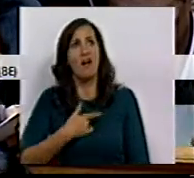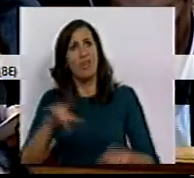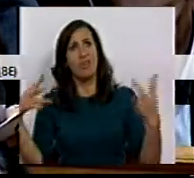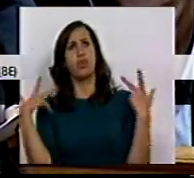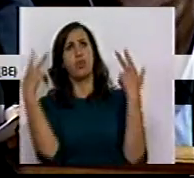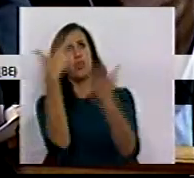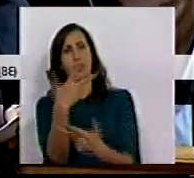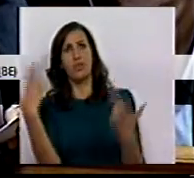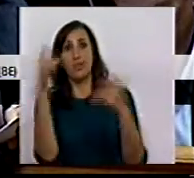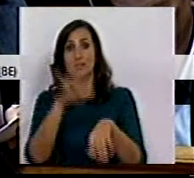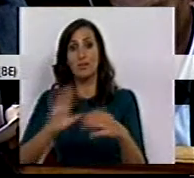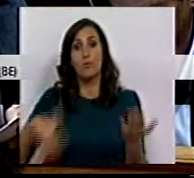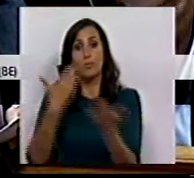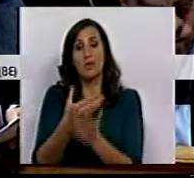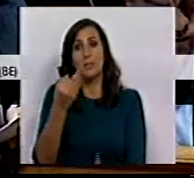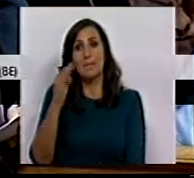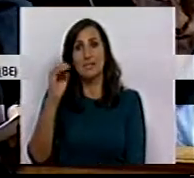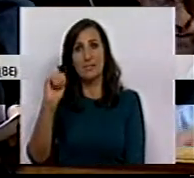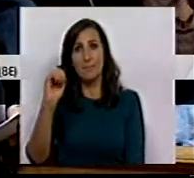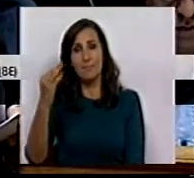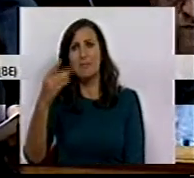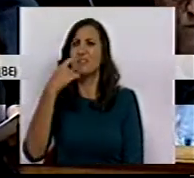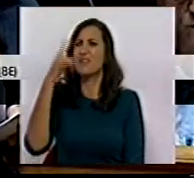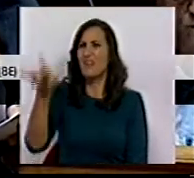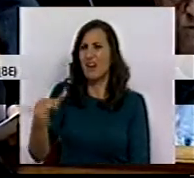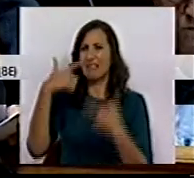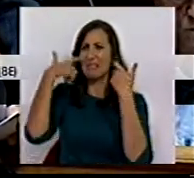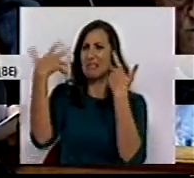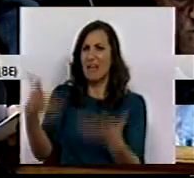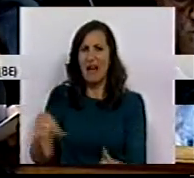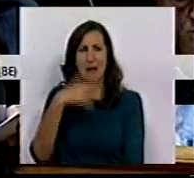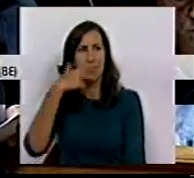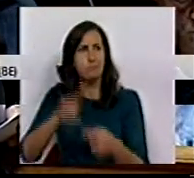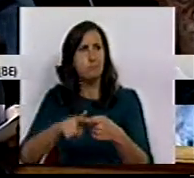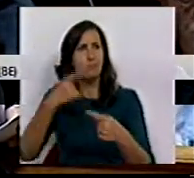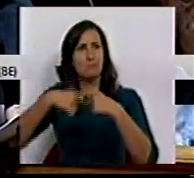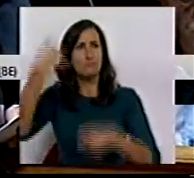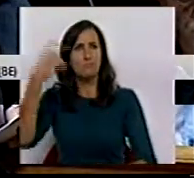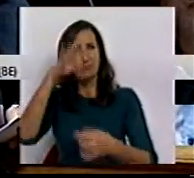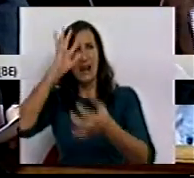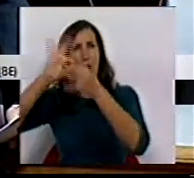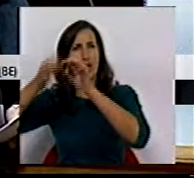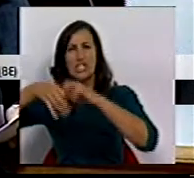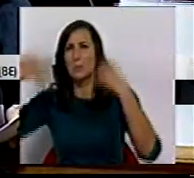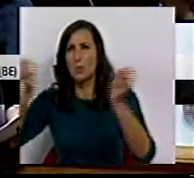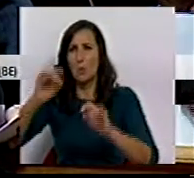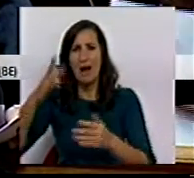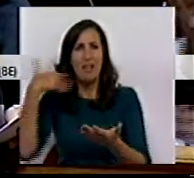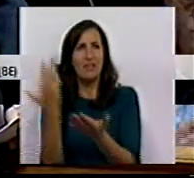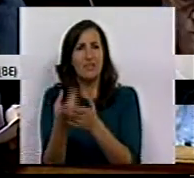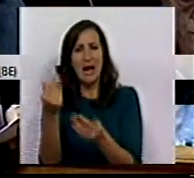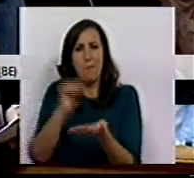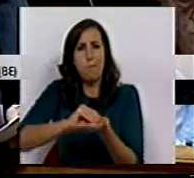críticas. A proposta do PCP era, diziam eles, irresponsável e irrealista, pois conduziria ao afundamento da economia e